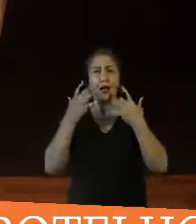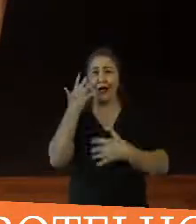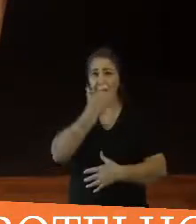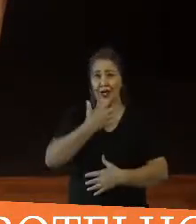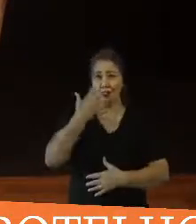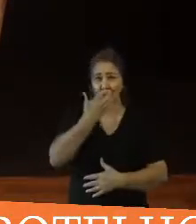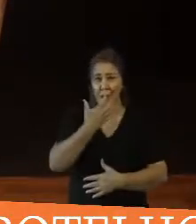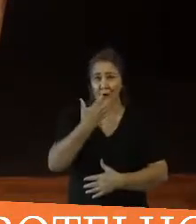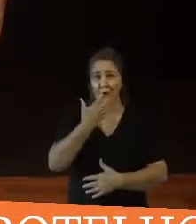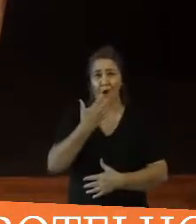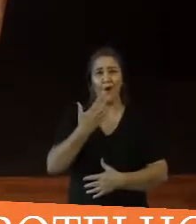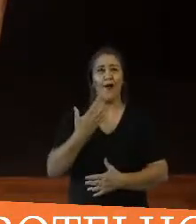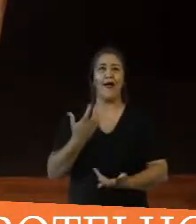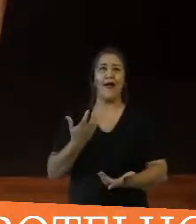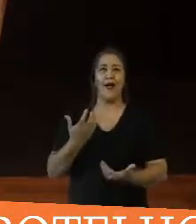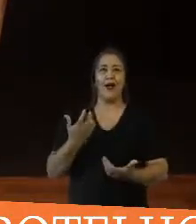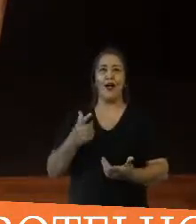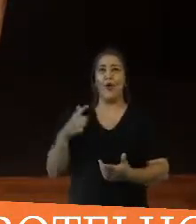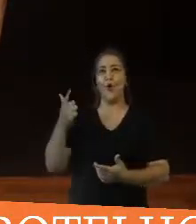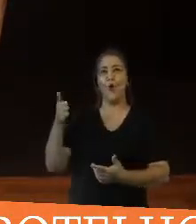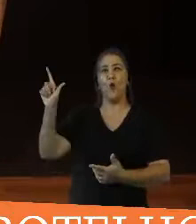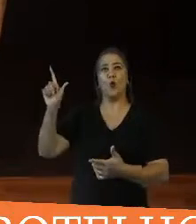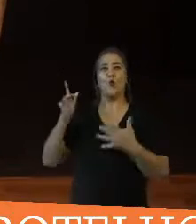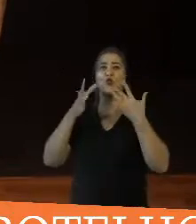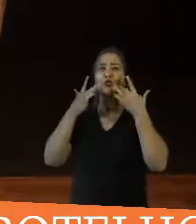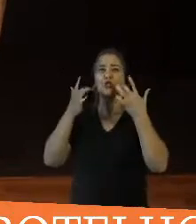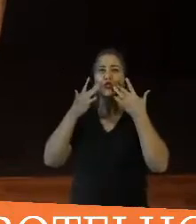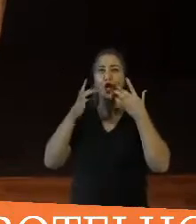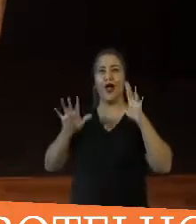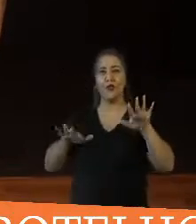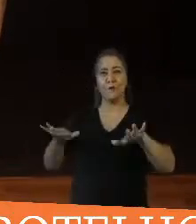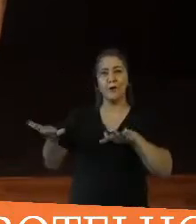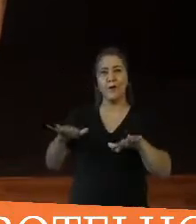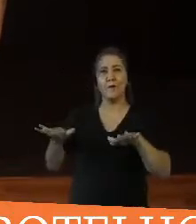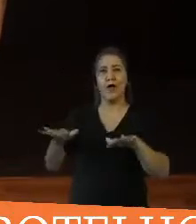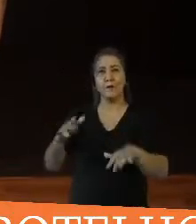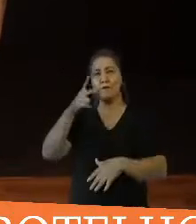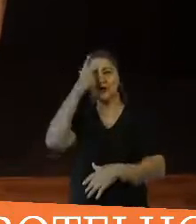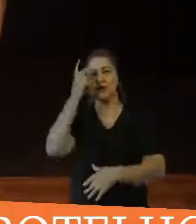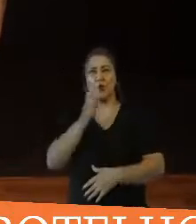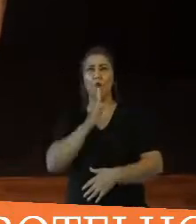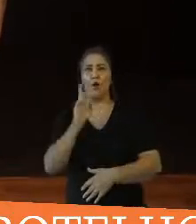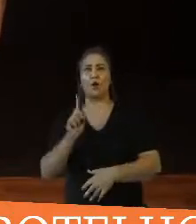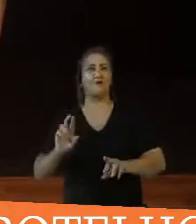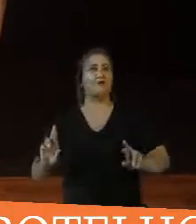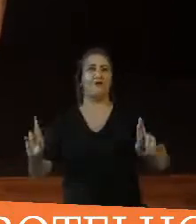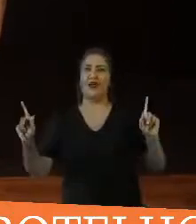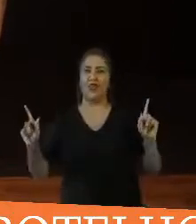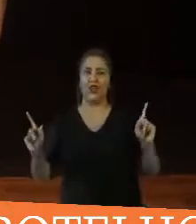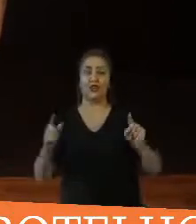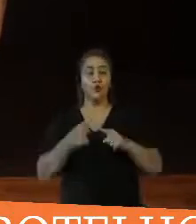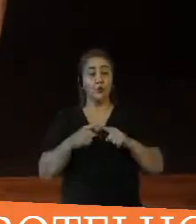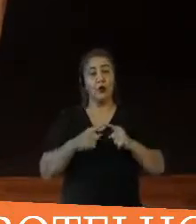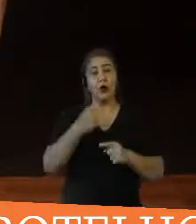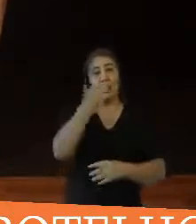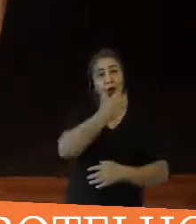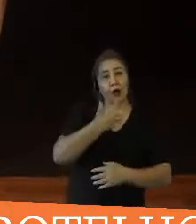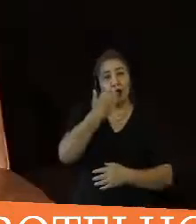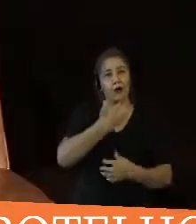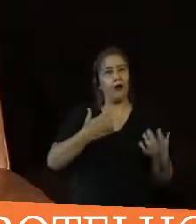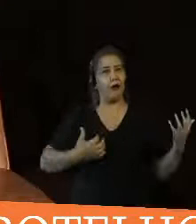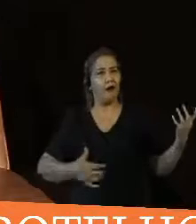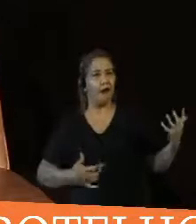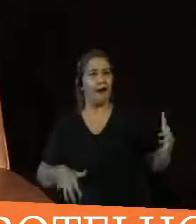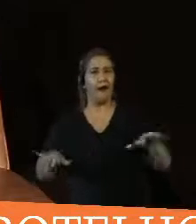é diferente de uma preparação cênica para quem é leigo, porque os músicos, né, os cantores e os